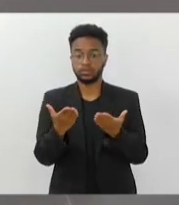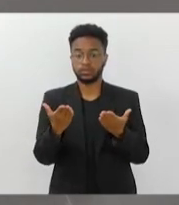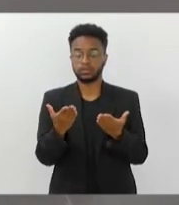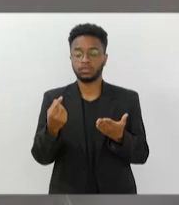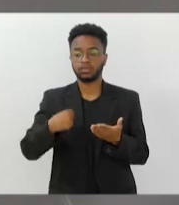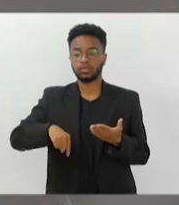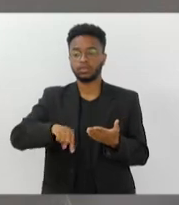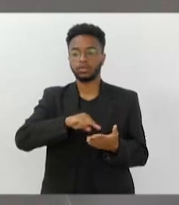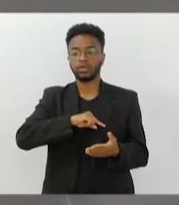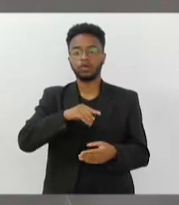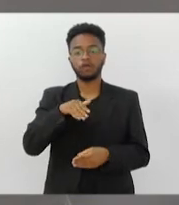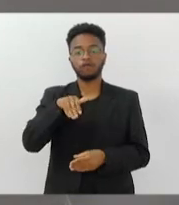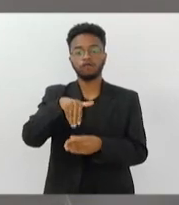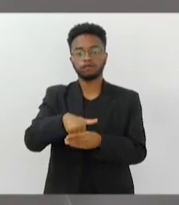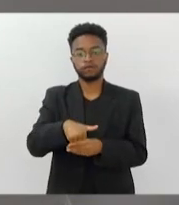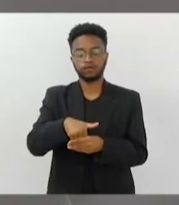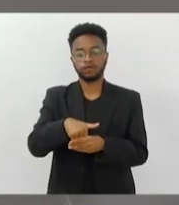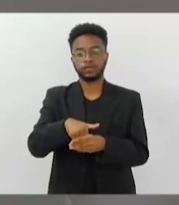vamos votar